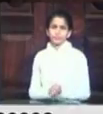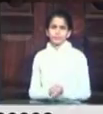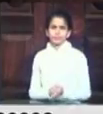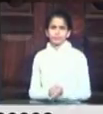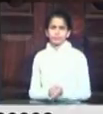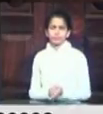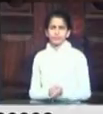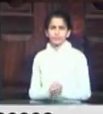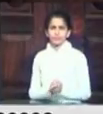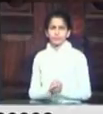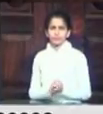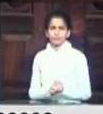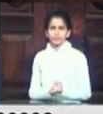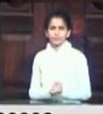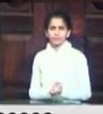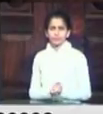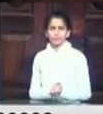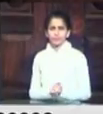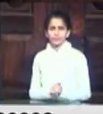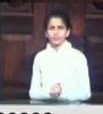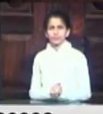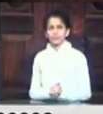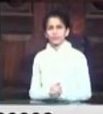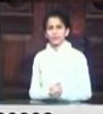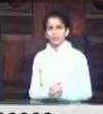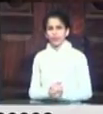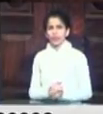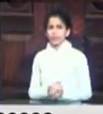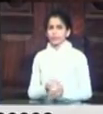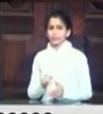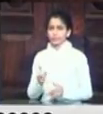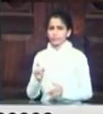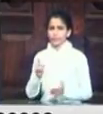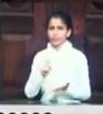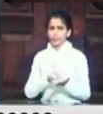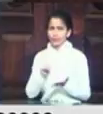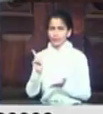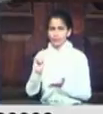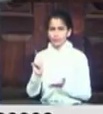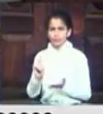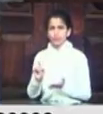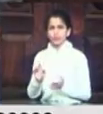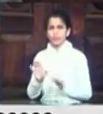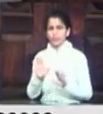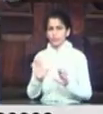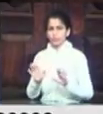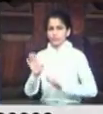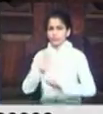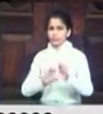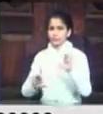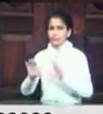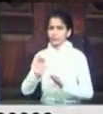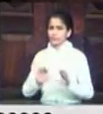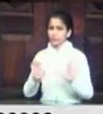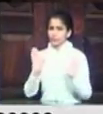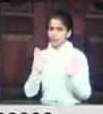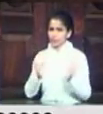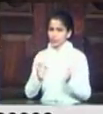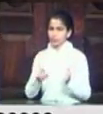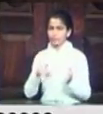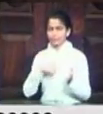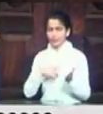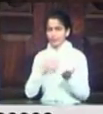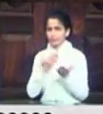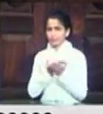Não é verdade, olha, e é preciso cuidar, porque várias matérias já foram